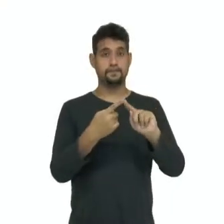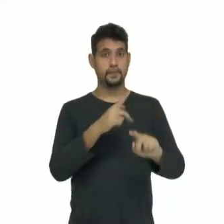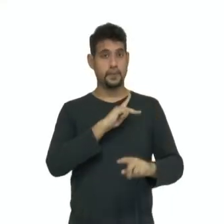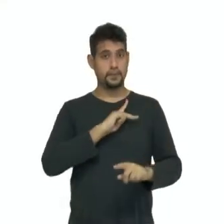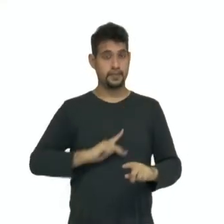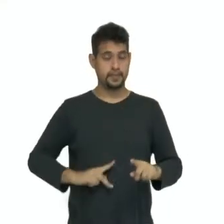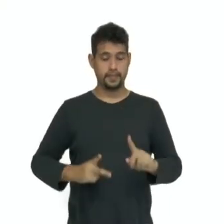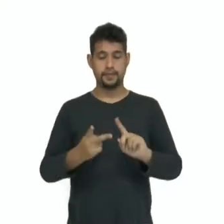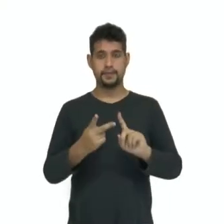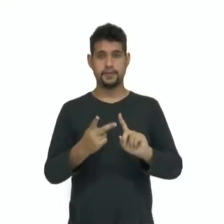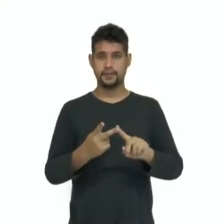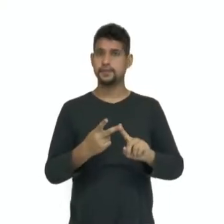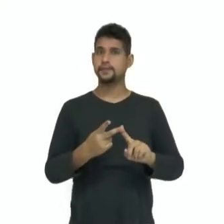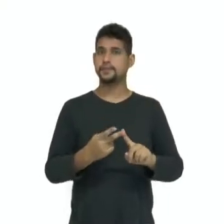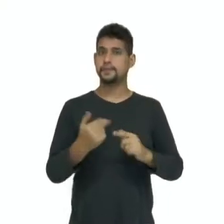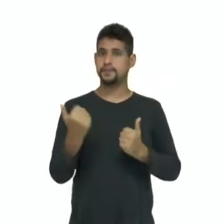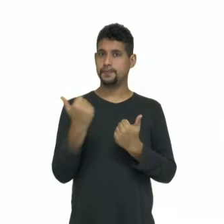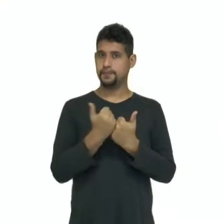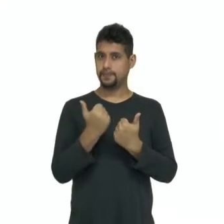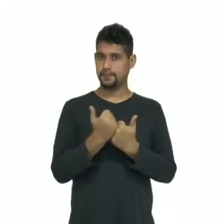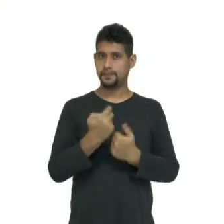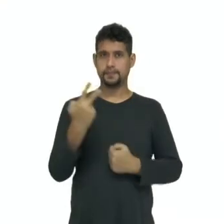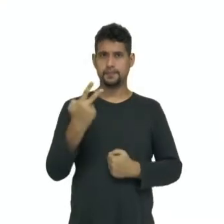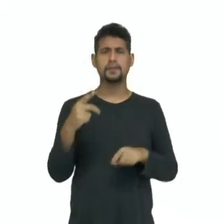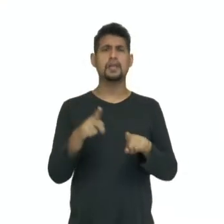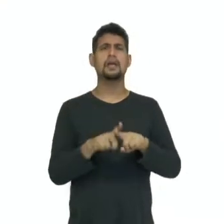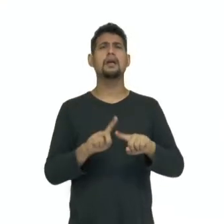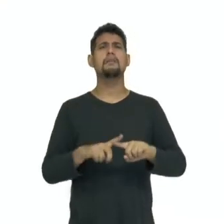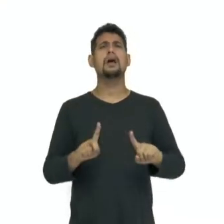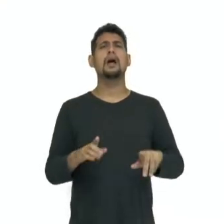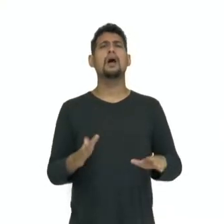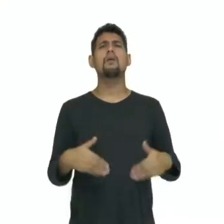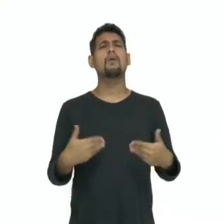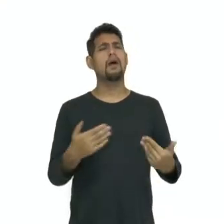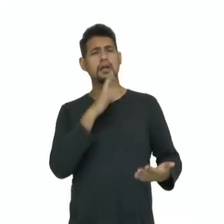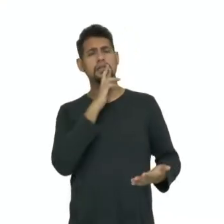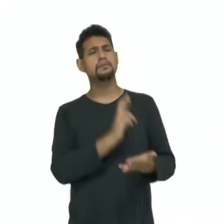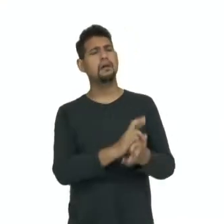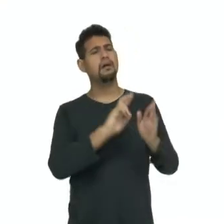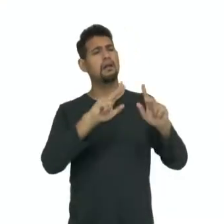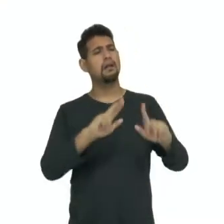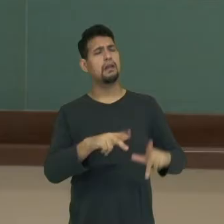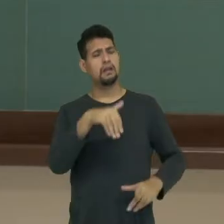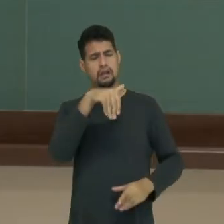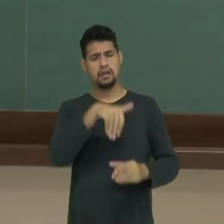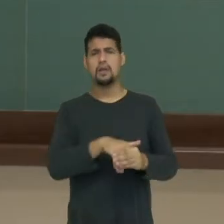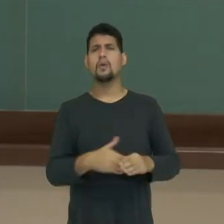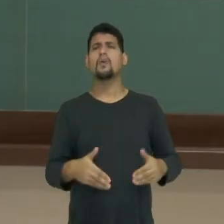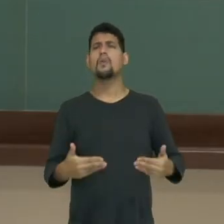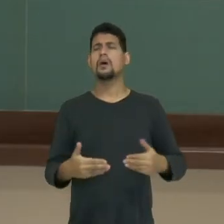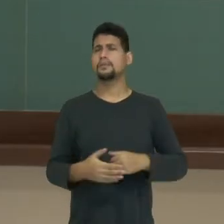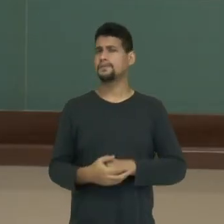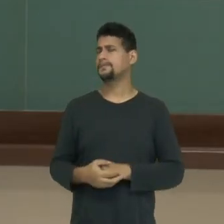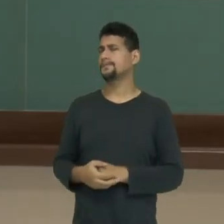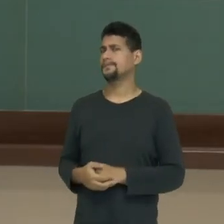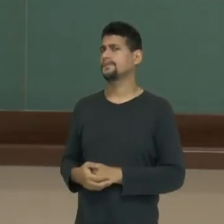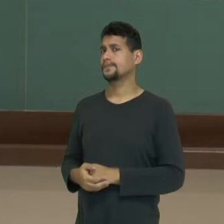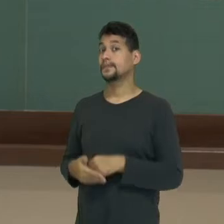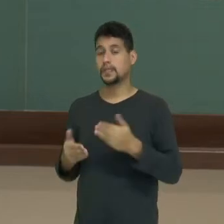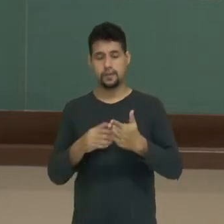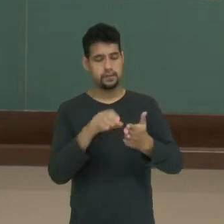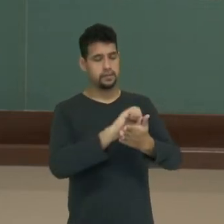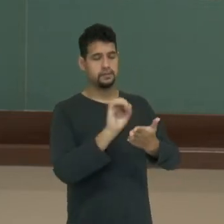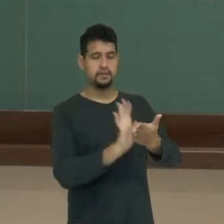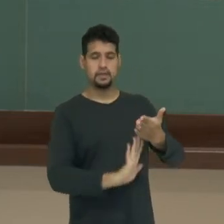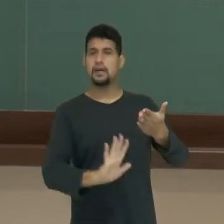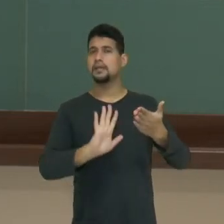e vice-presidente. Quantos são os possíveis resultados dessa eleição? Observe que esse exercício